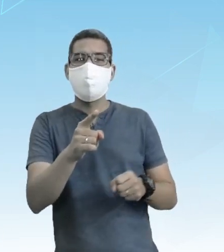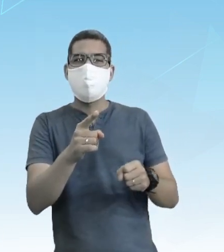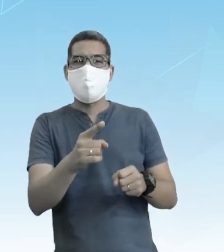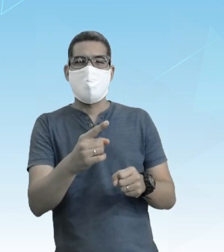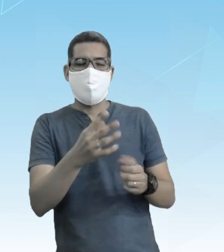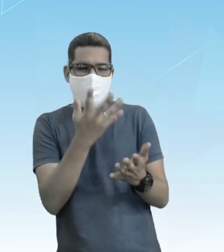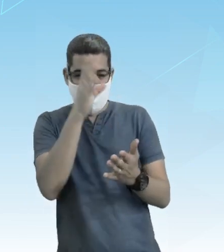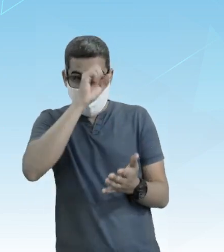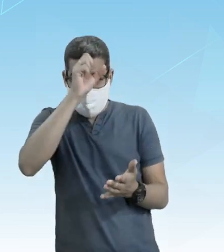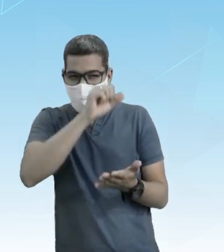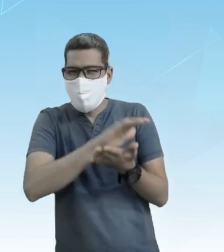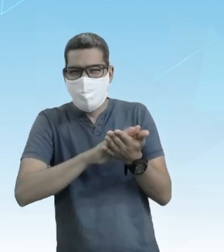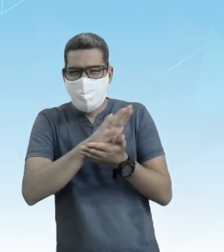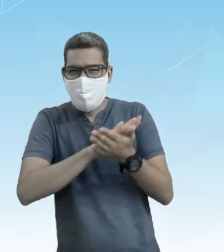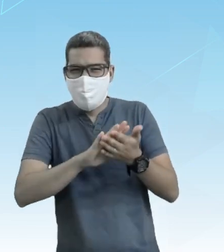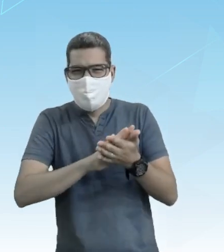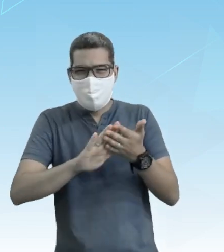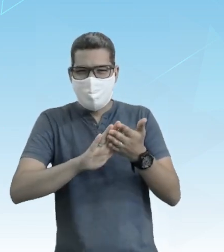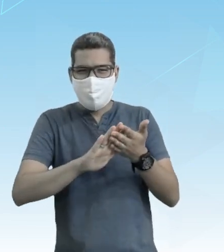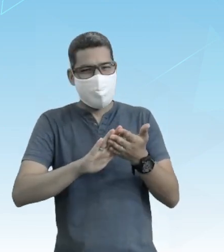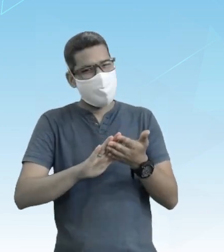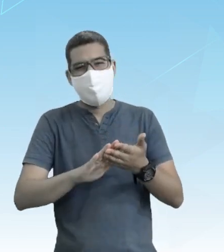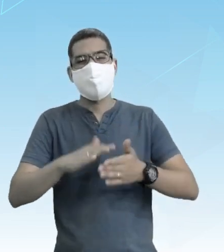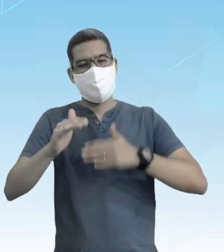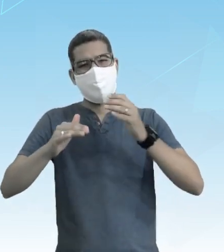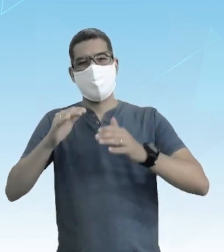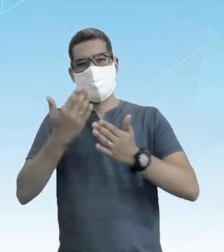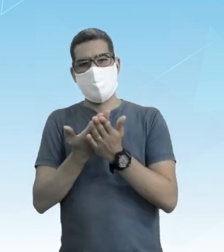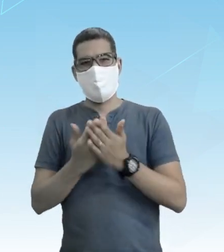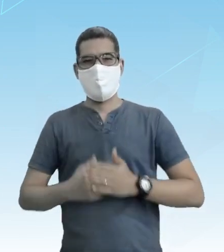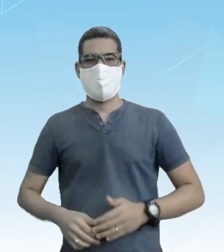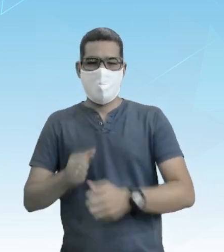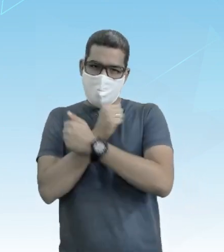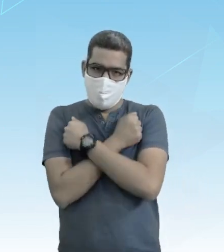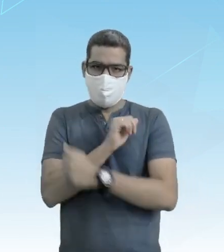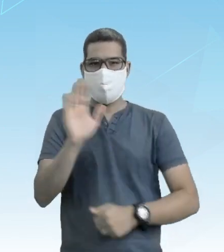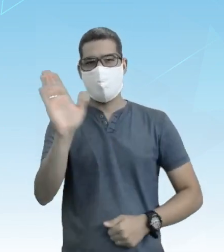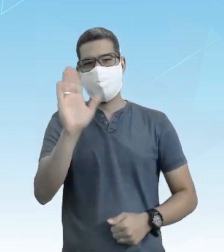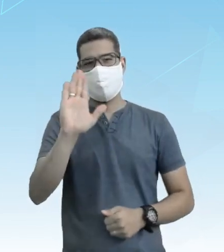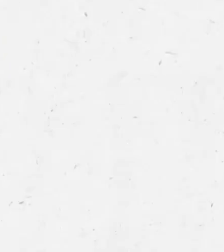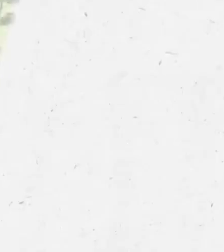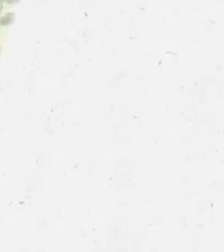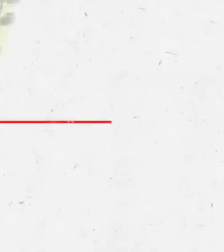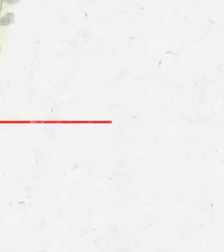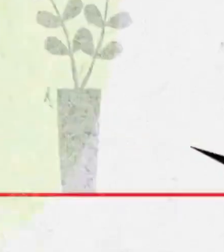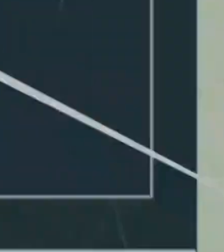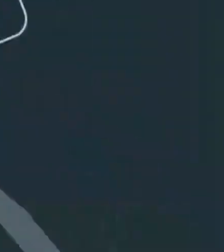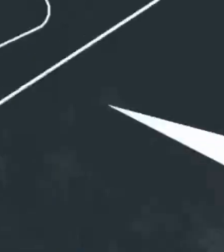informação. Então é isso aí, gente. Por hoje é só. Um forte abraço a todos vocês.